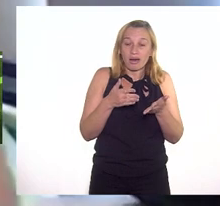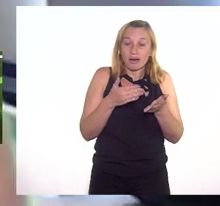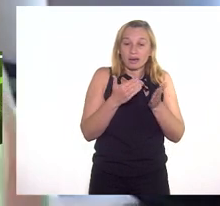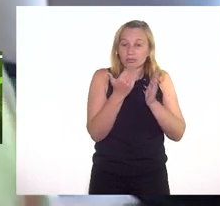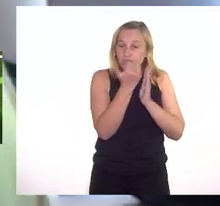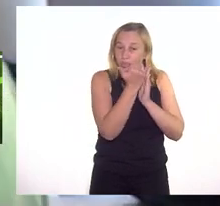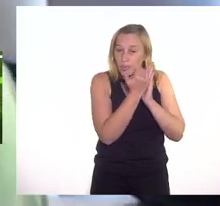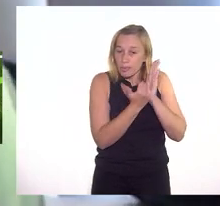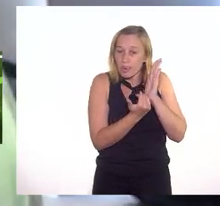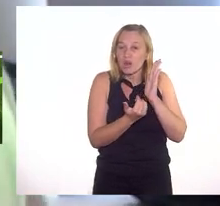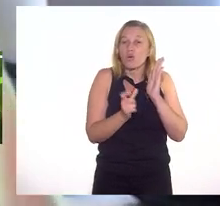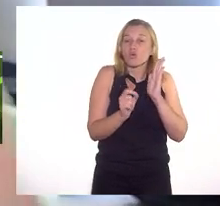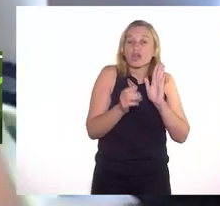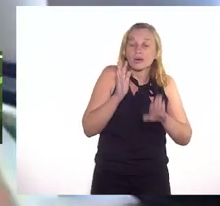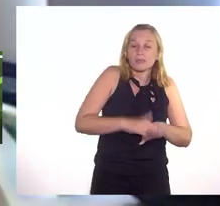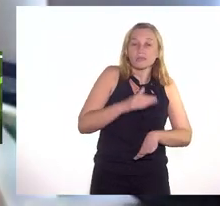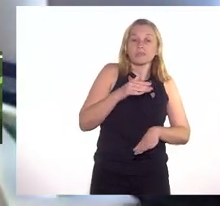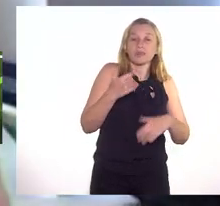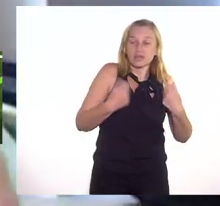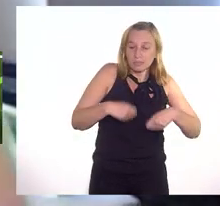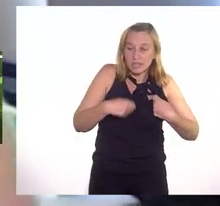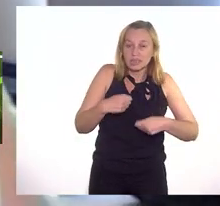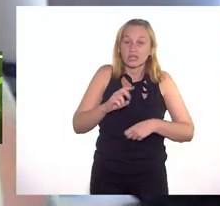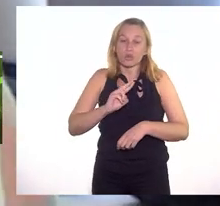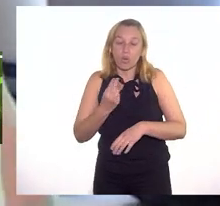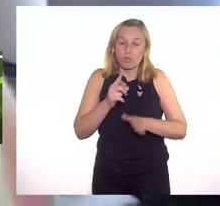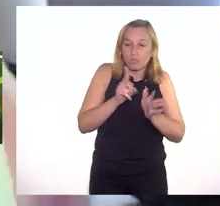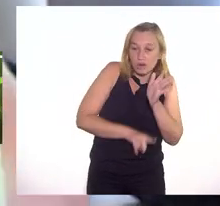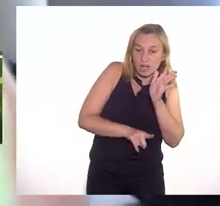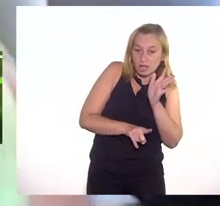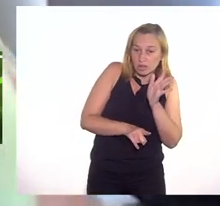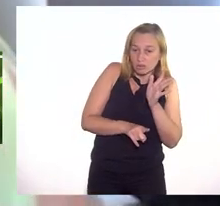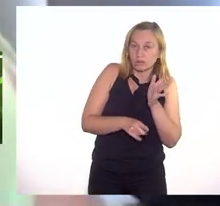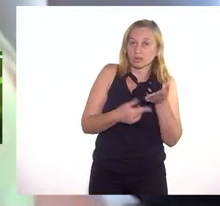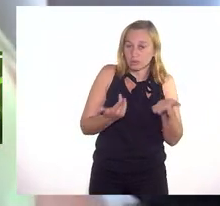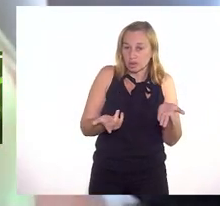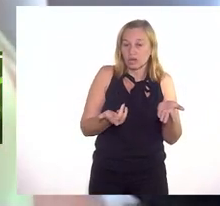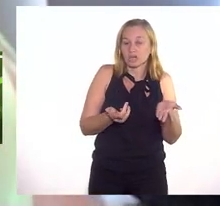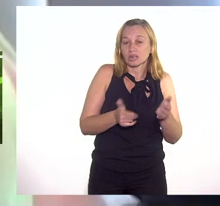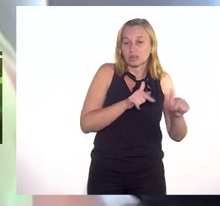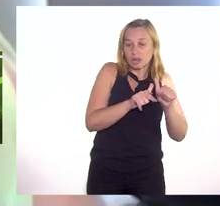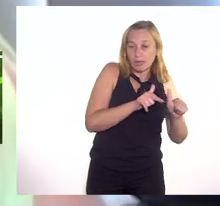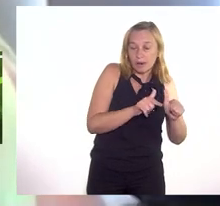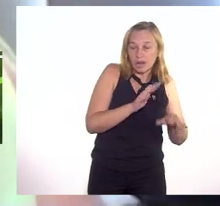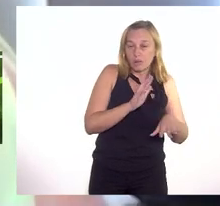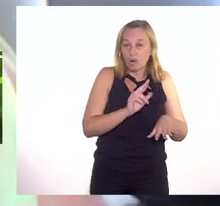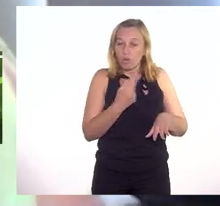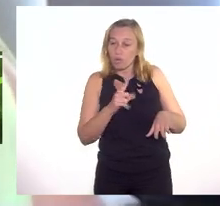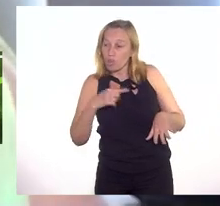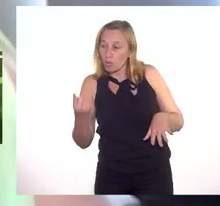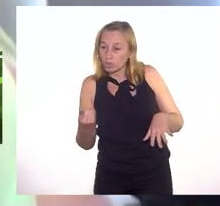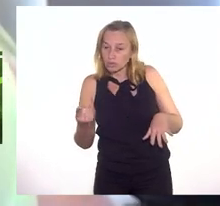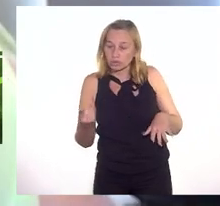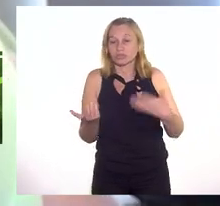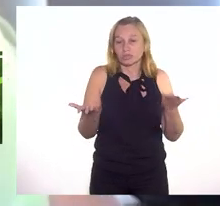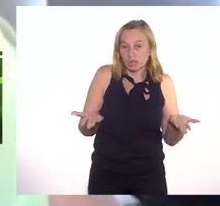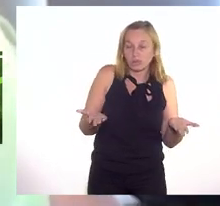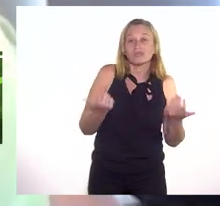que a gente precisa mais ou menos, o que demanda, né, mais um trabalho ou outro, a gente precisa saber o que tem.